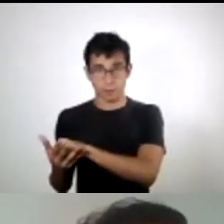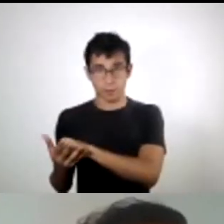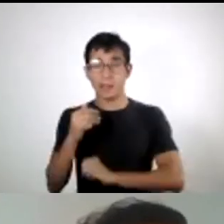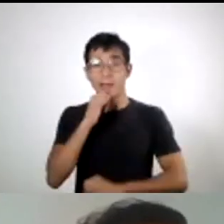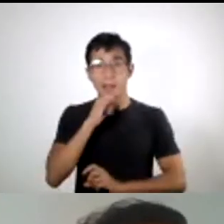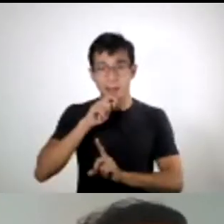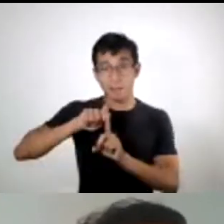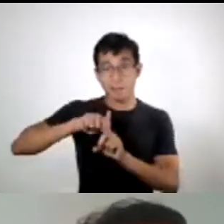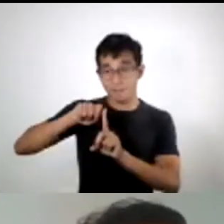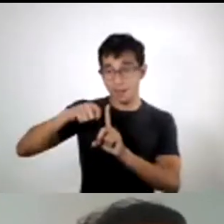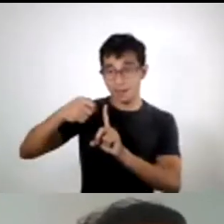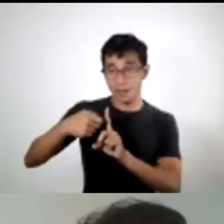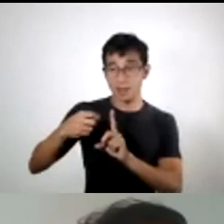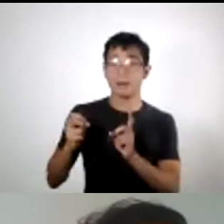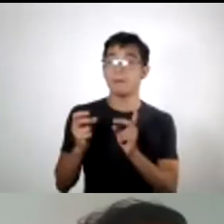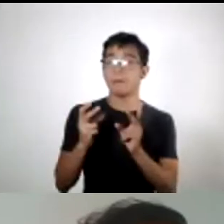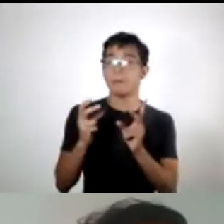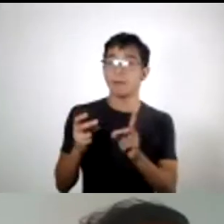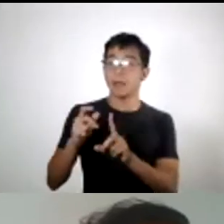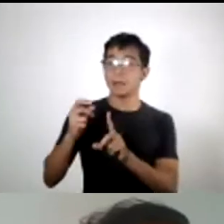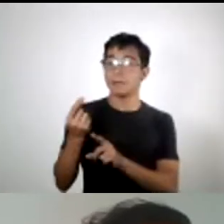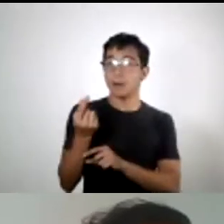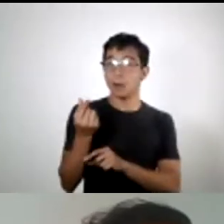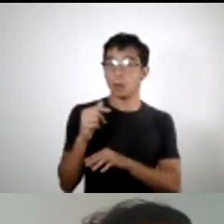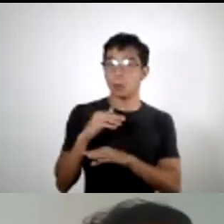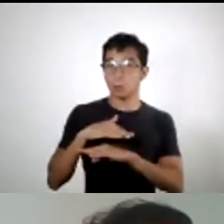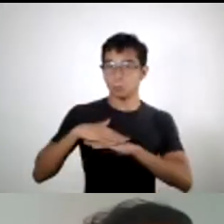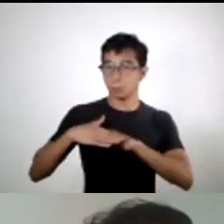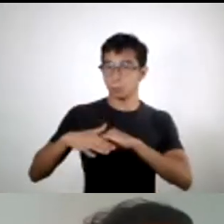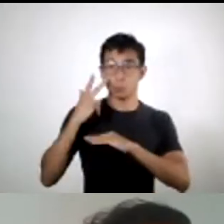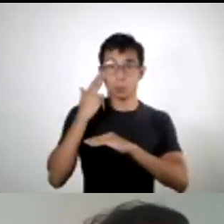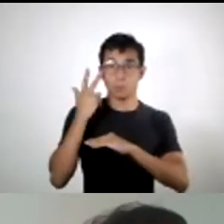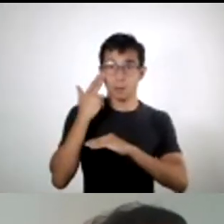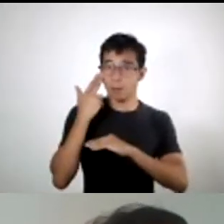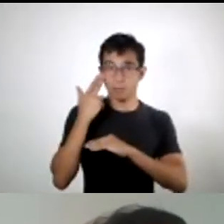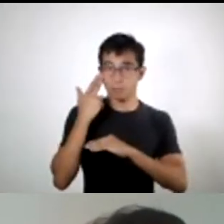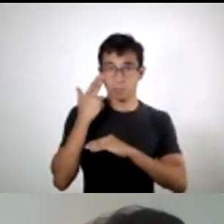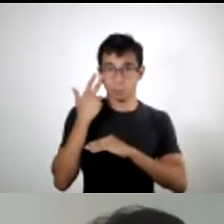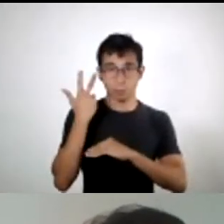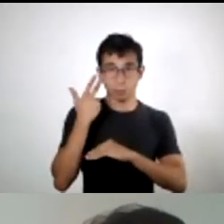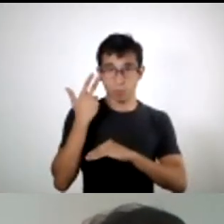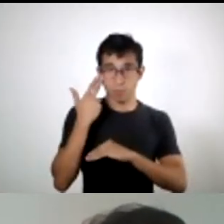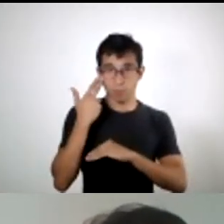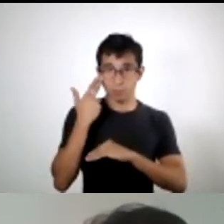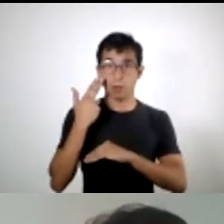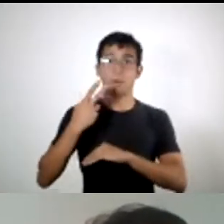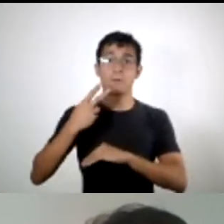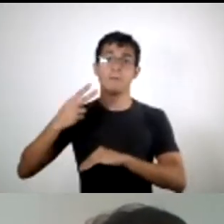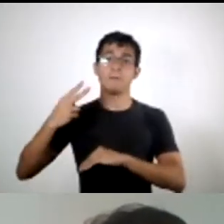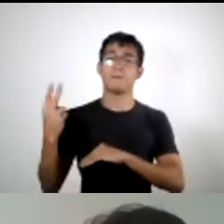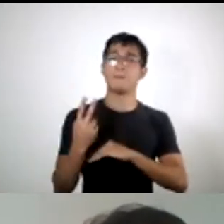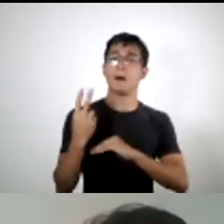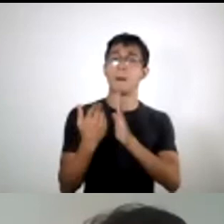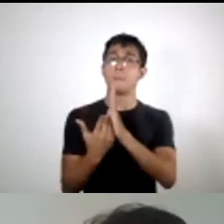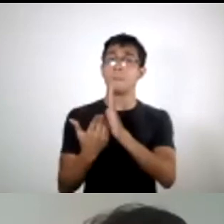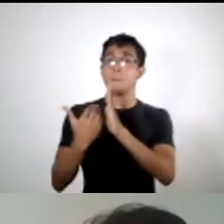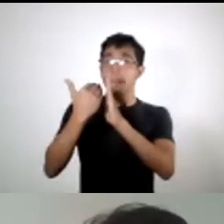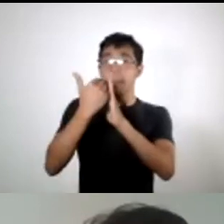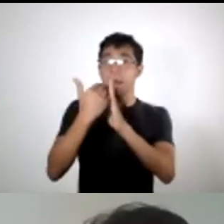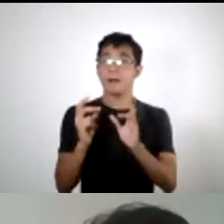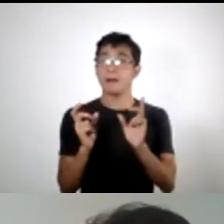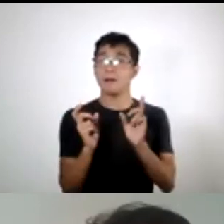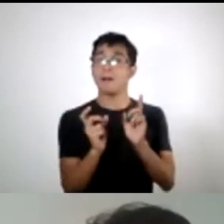não era vendida a preço de banana, ela era que vale, valorizada, né? Ela era vendida a preço de